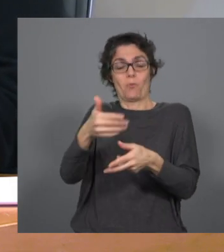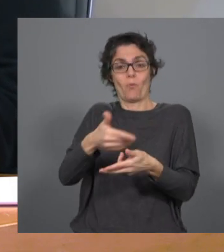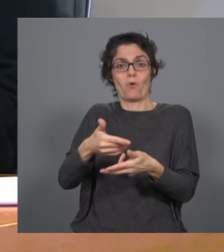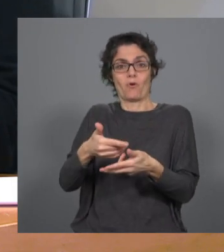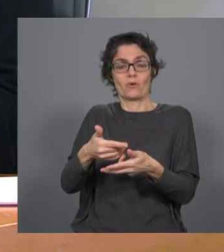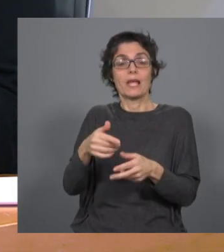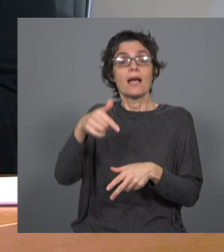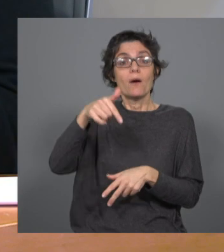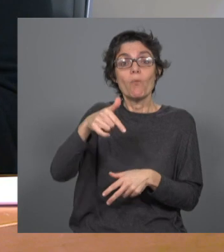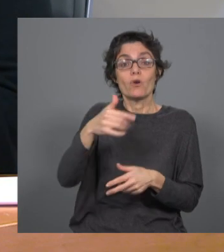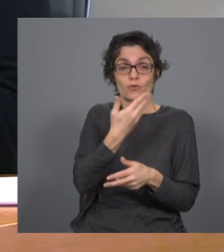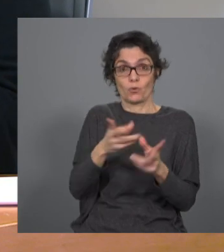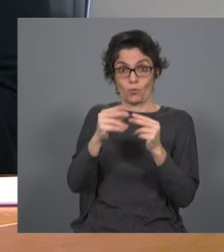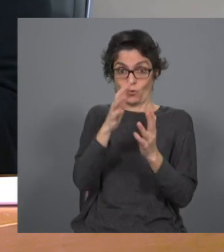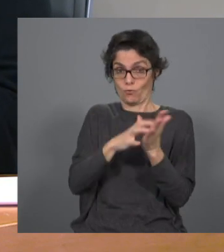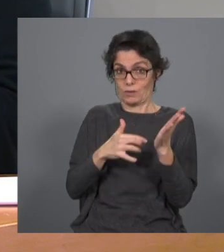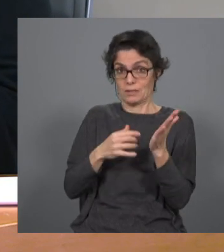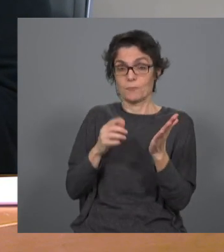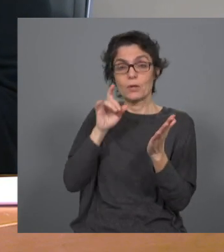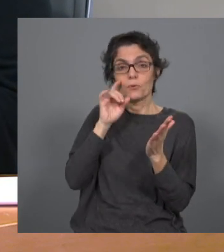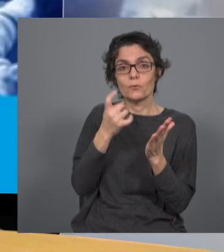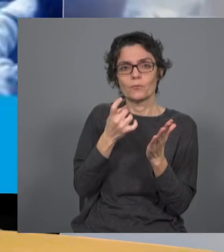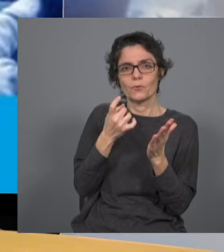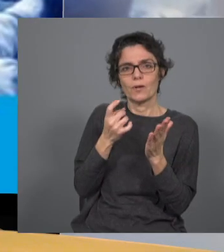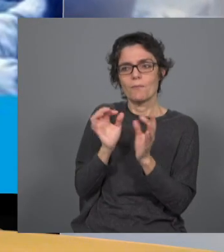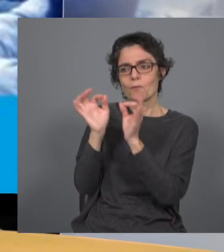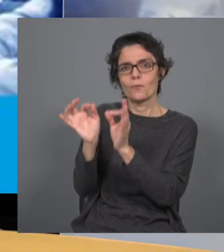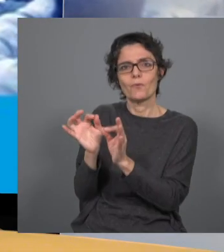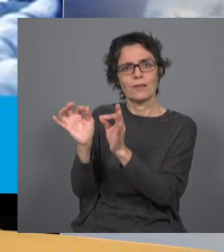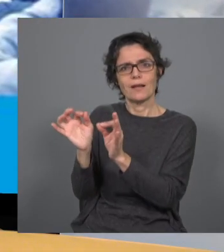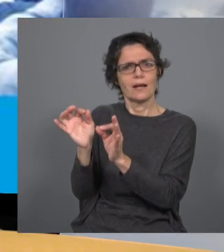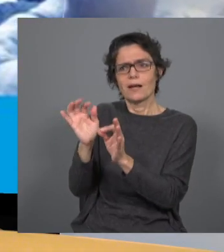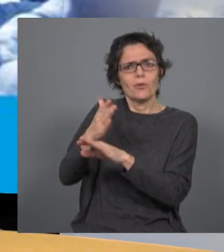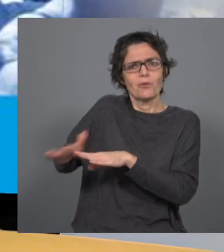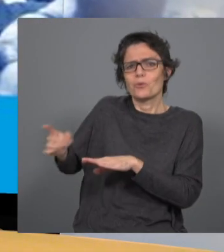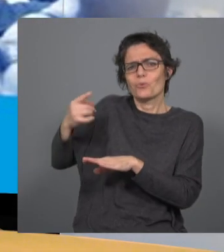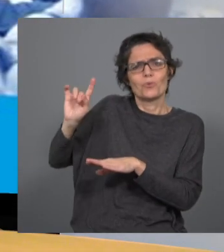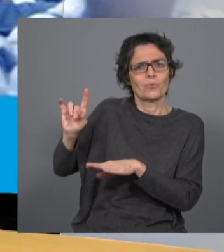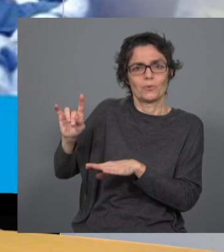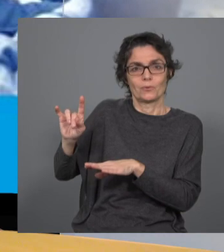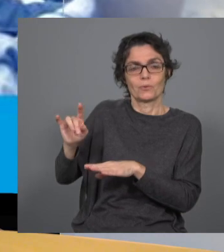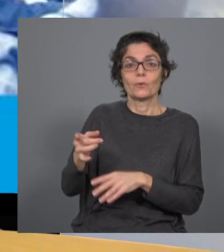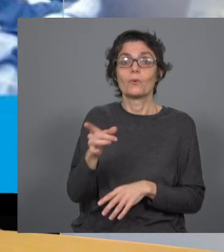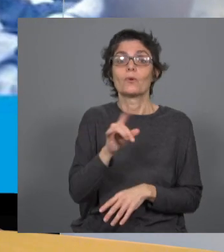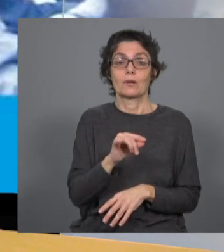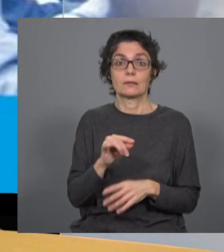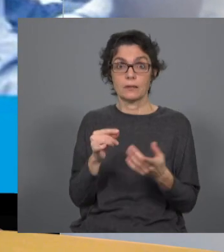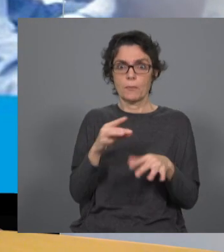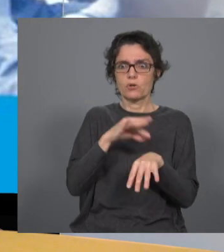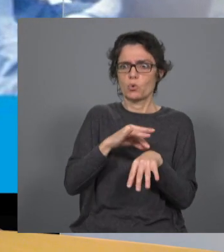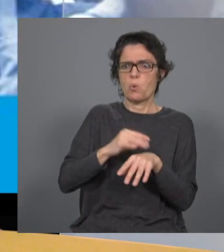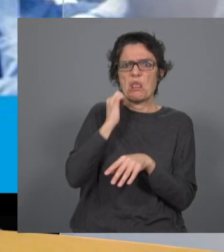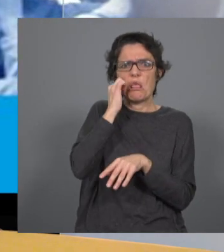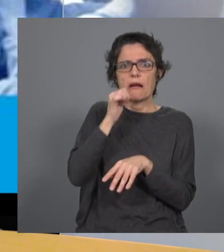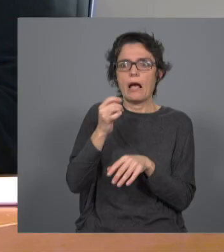separar assim dessa forma. E depois havia muito esta associação da doença grave ao pecado que se tinha cometido. Sim, que realmente